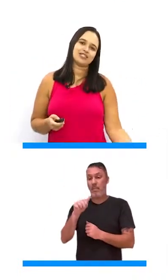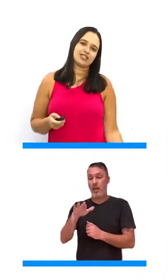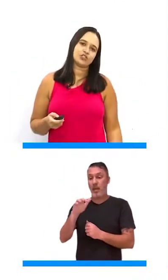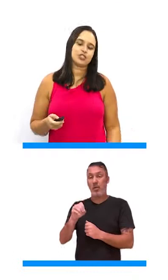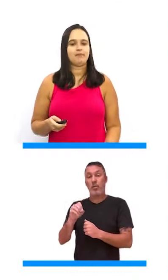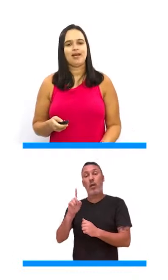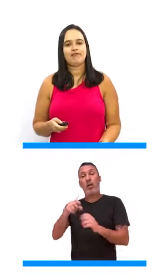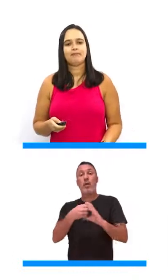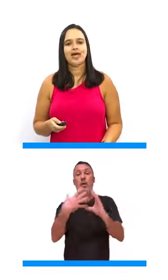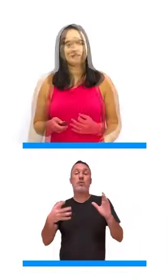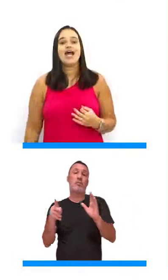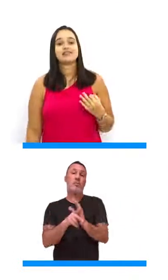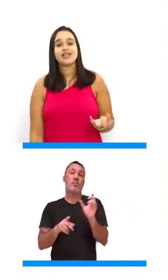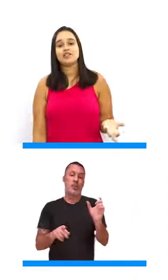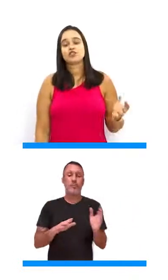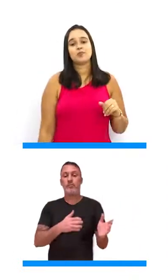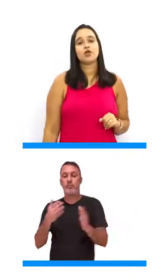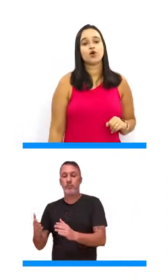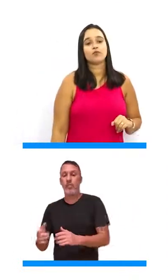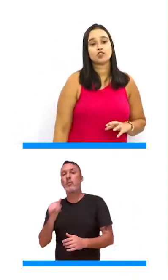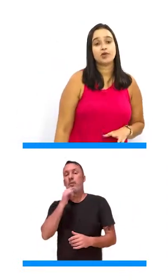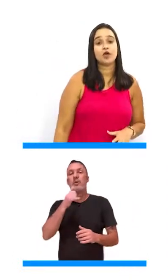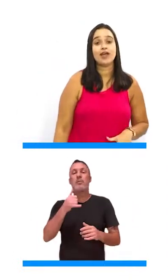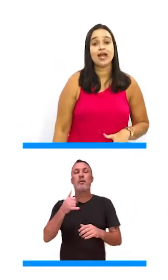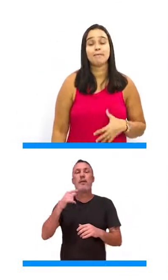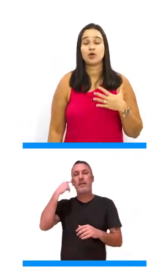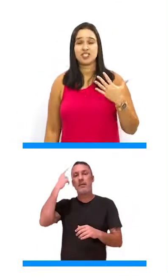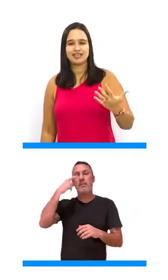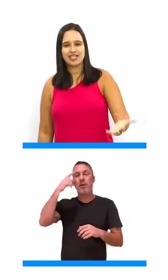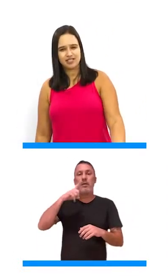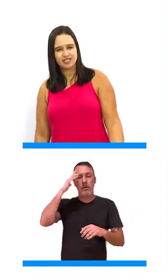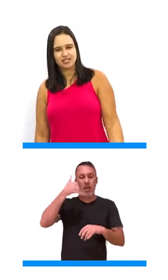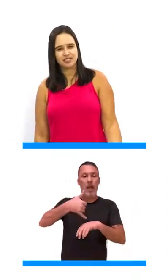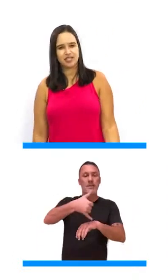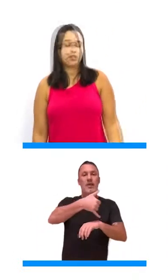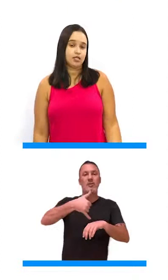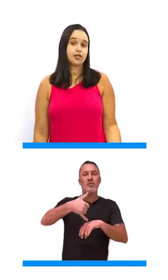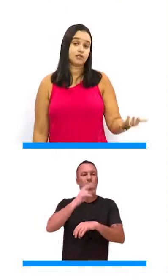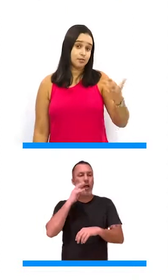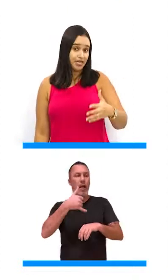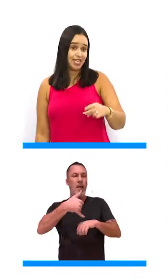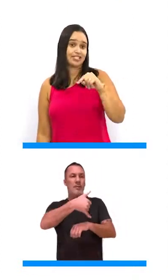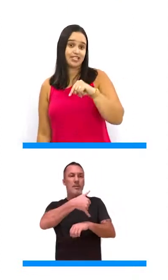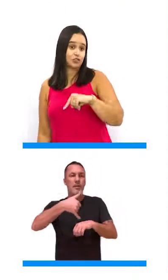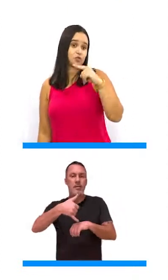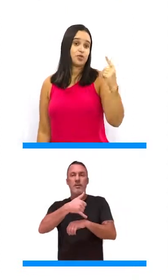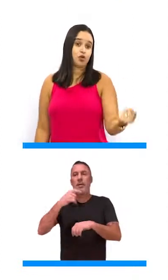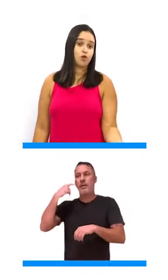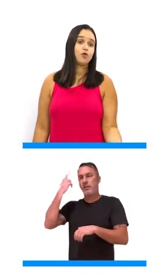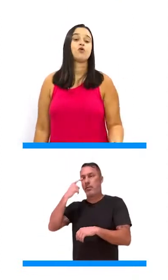uma característica da palavra bairro. Azeite espanhol. Espanhol é a procedência desse azeite. Então, eu também